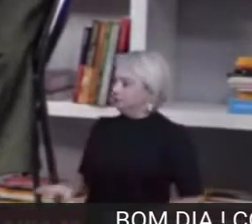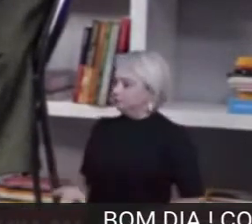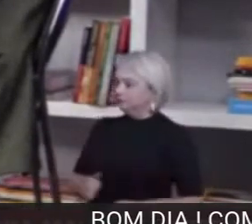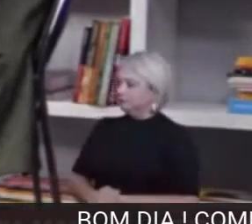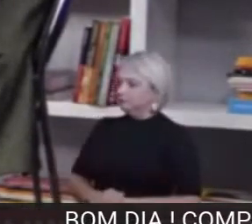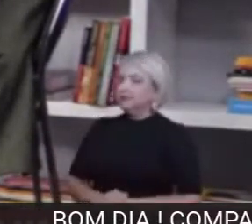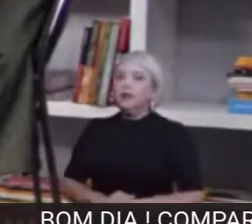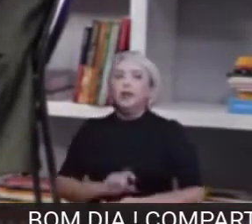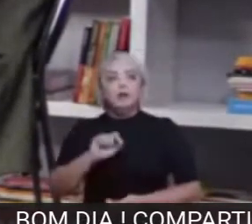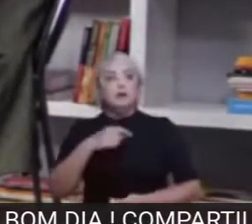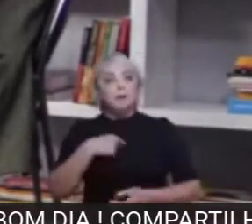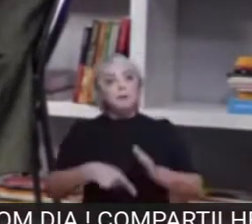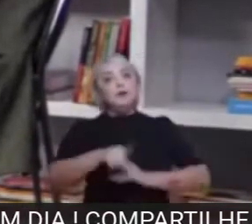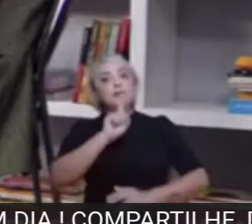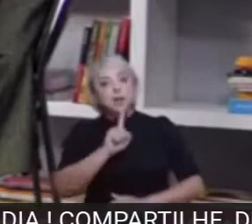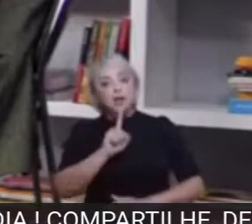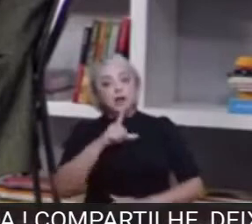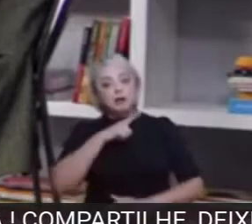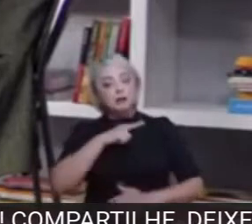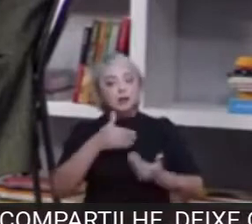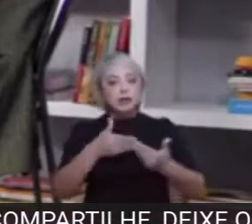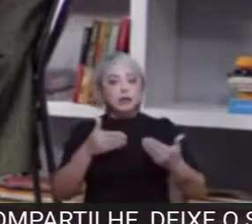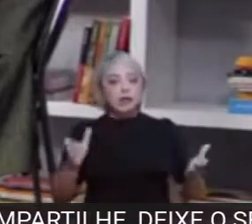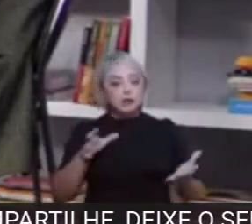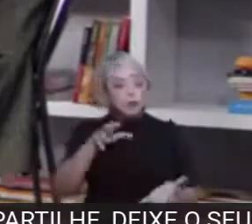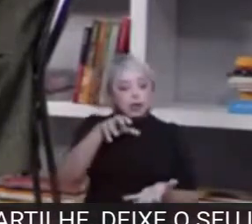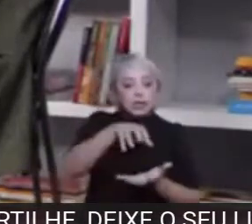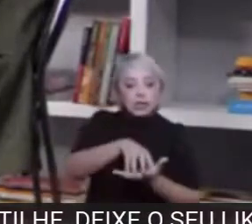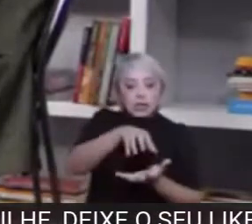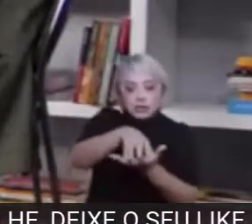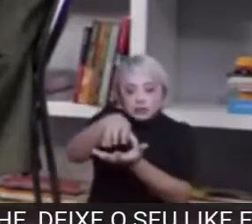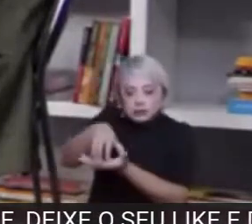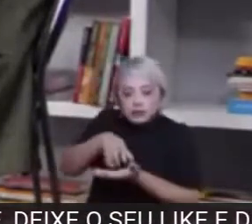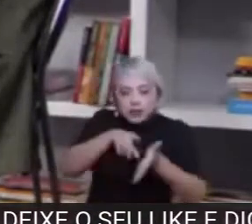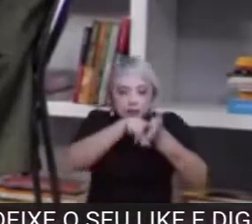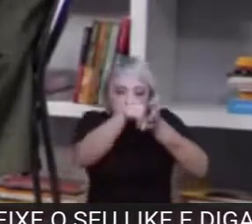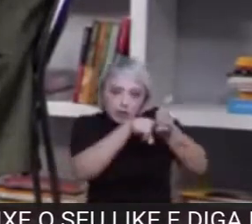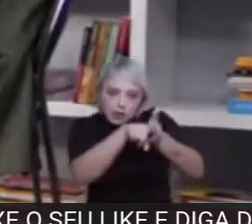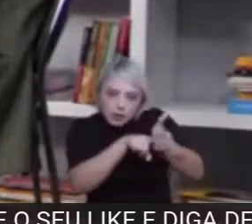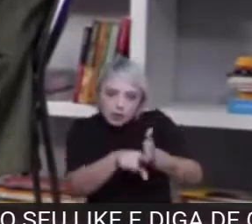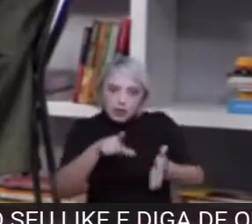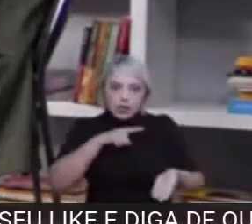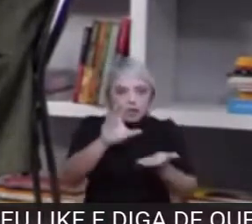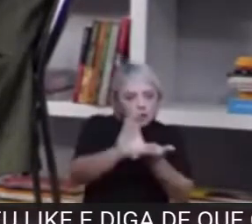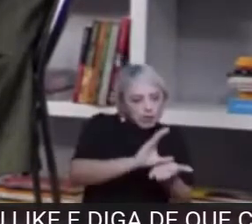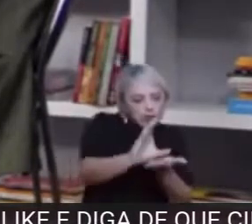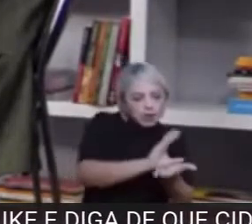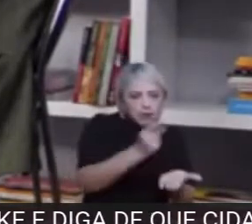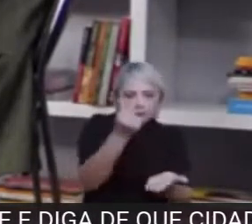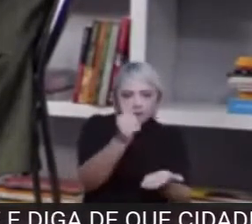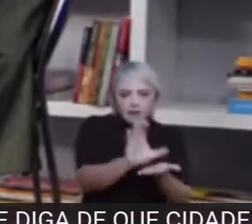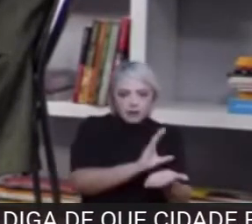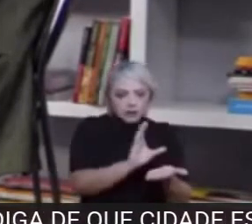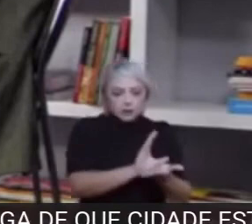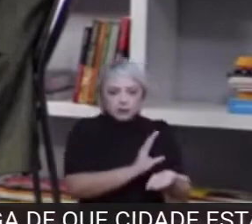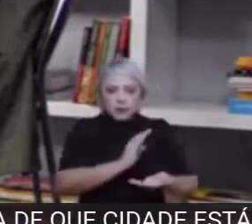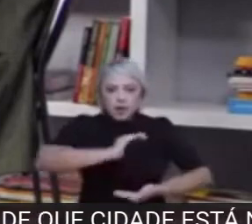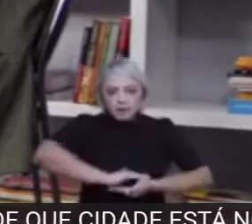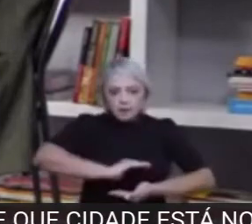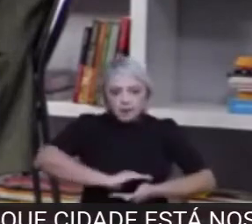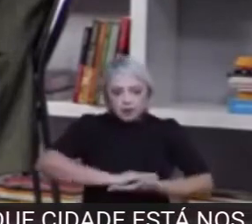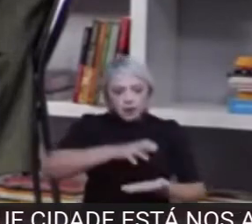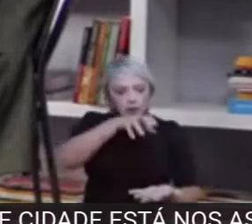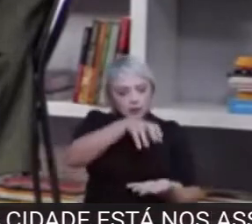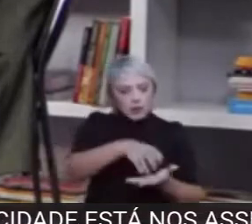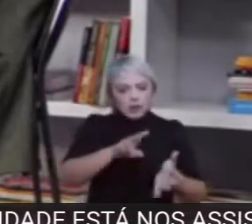primeiro tem que abrir centros de pesquisa, você tem que ter fundos, sabe? Tá. Você tem que ter fundos, você pode ter centro de pesquisa. Como